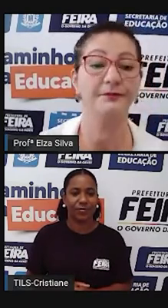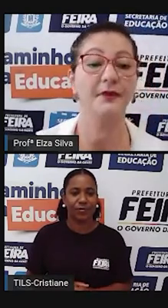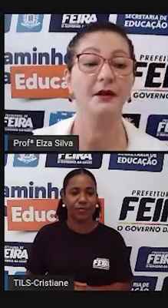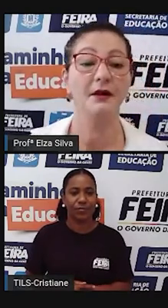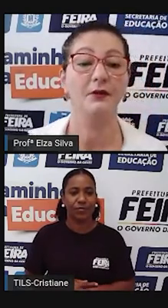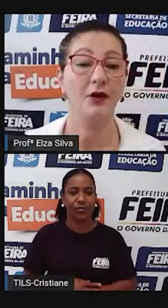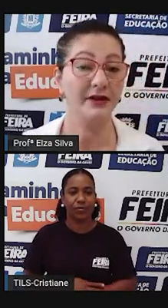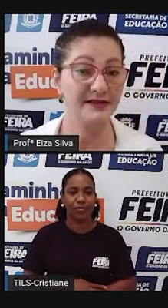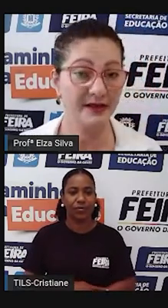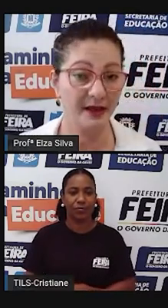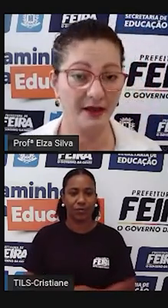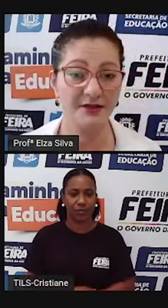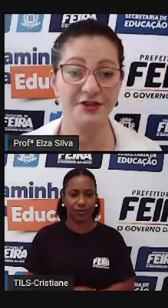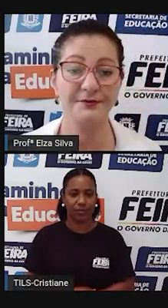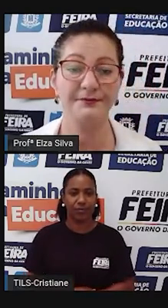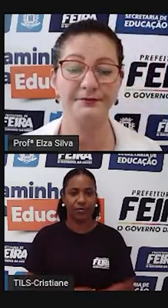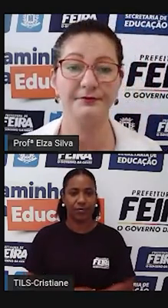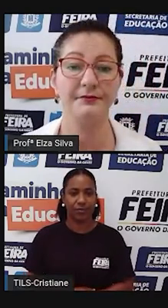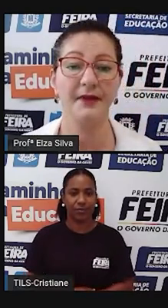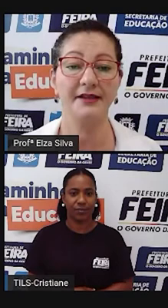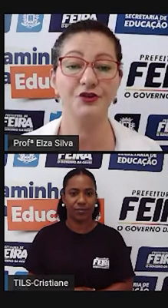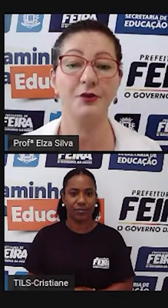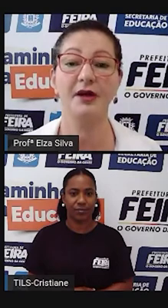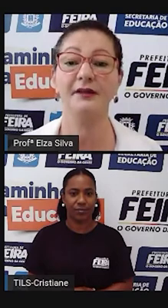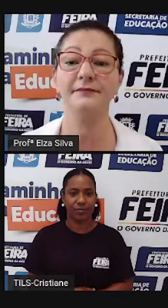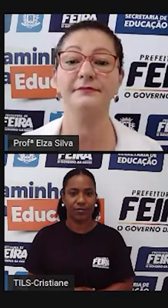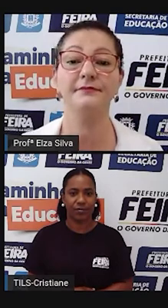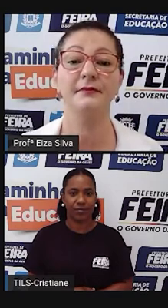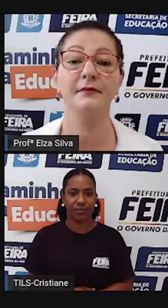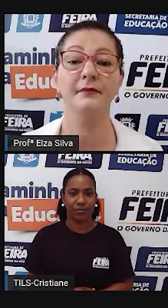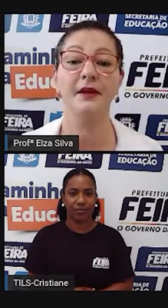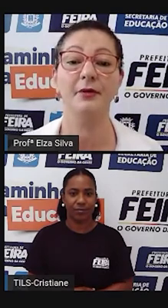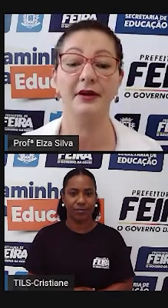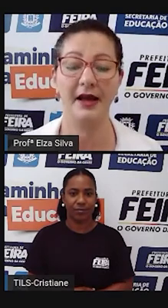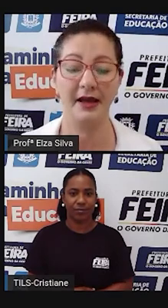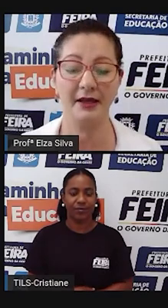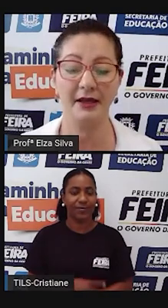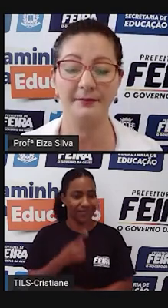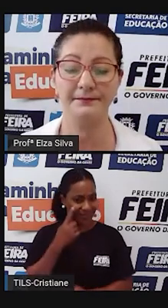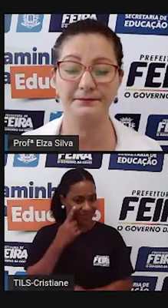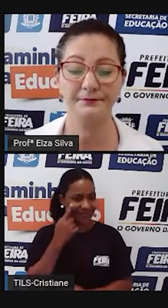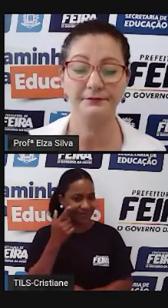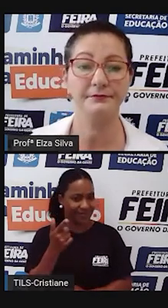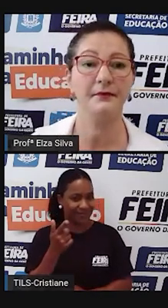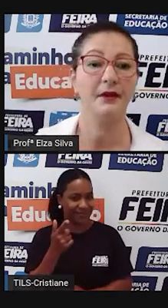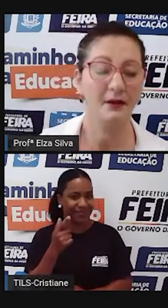R-O-L-E-R-S-K-A-T-I-N-G. Roller skate. Next one. Number